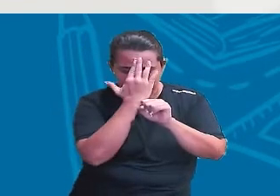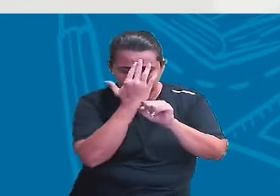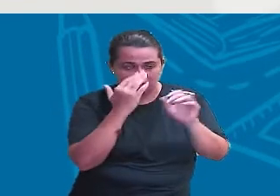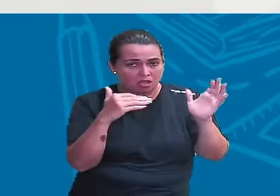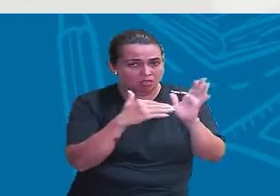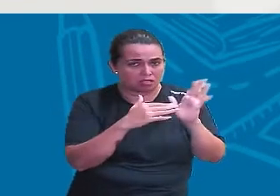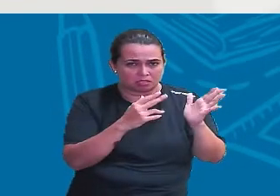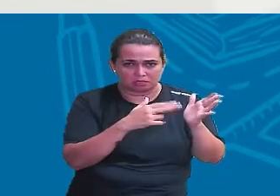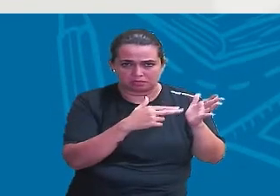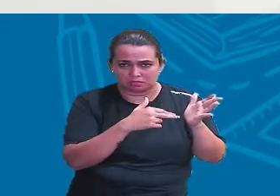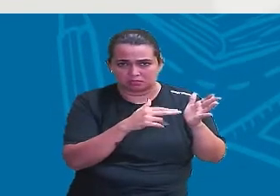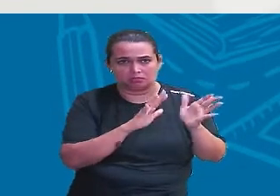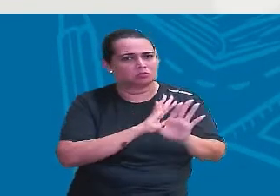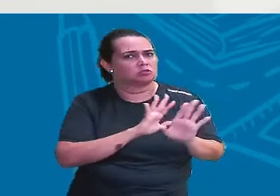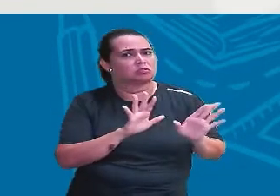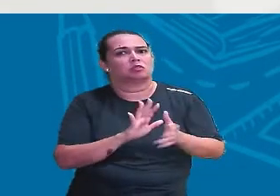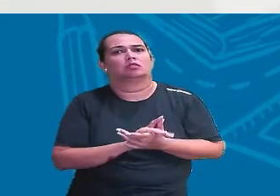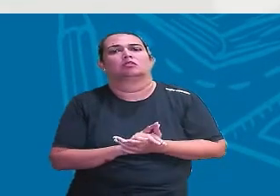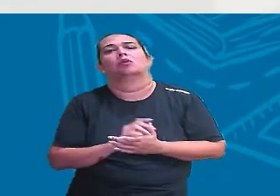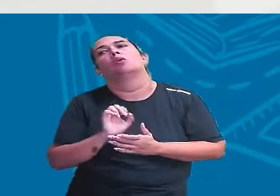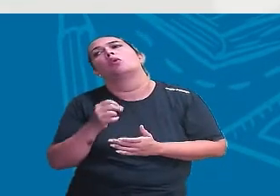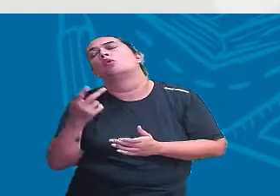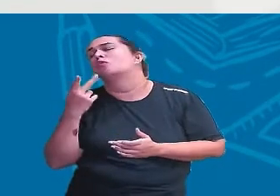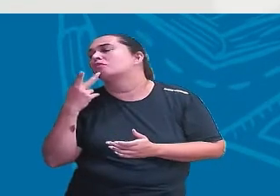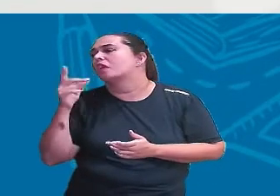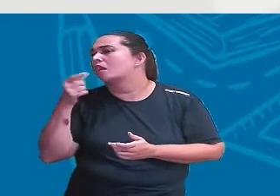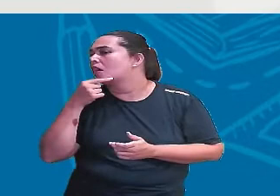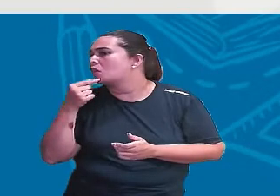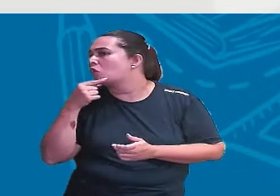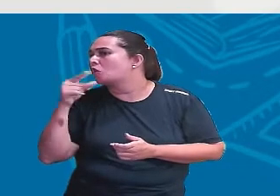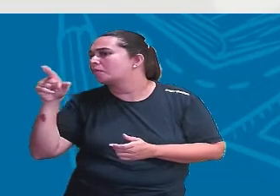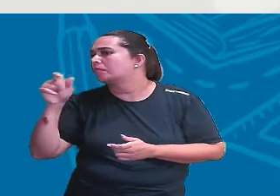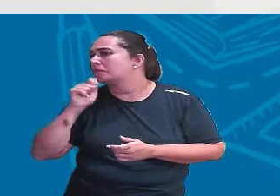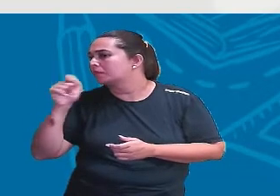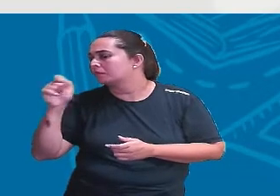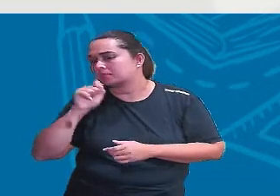que Ziraldo é um jornalista. Certo?